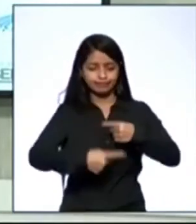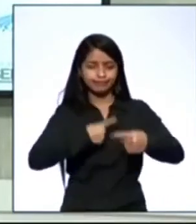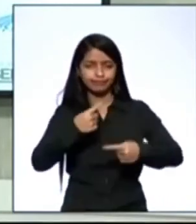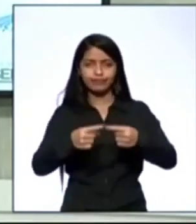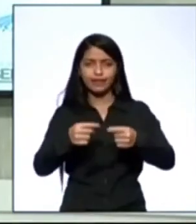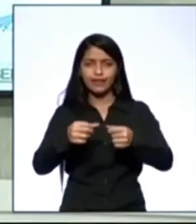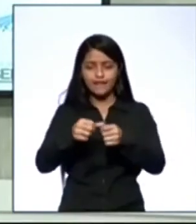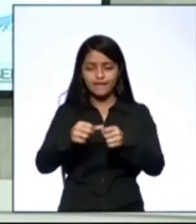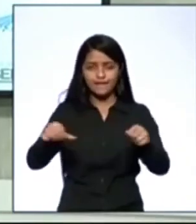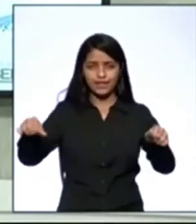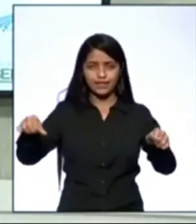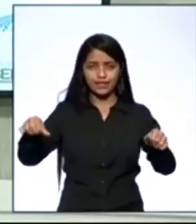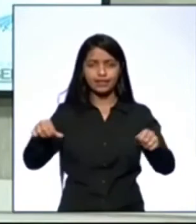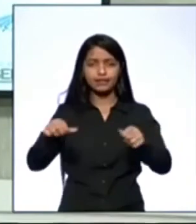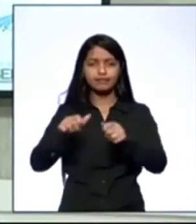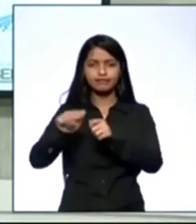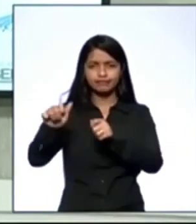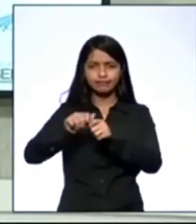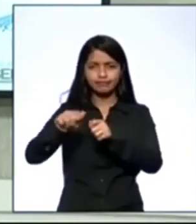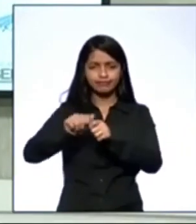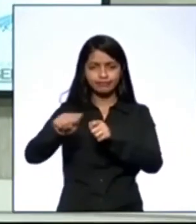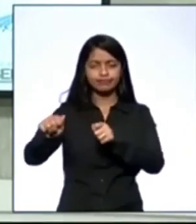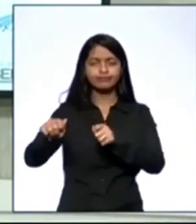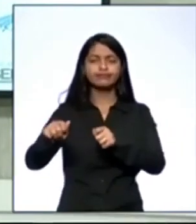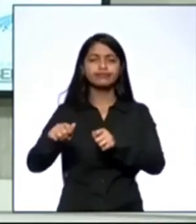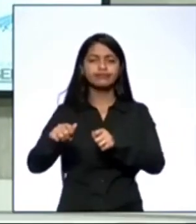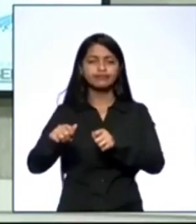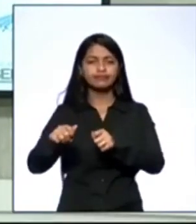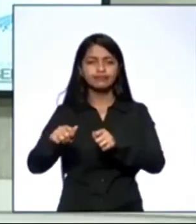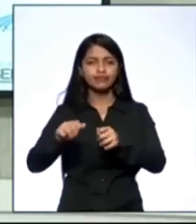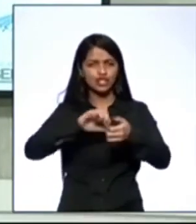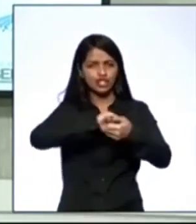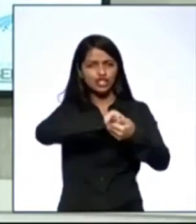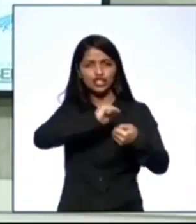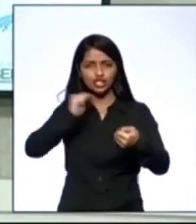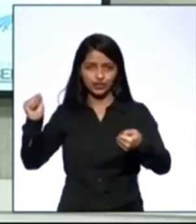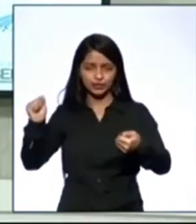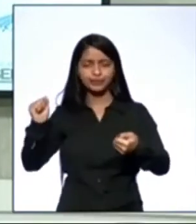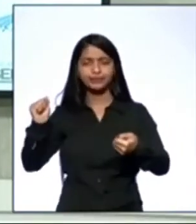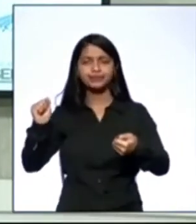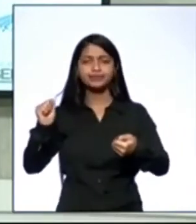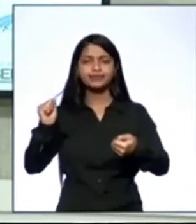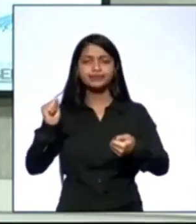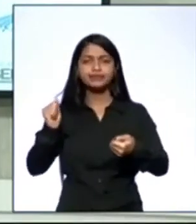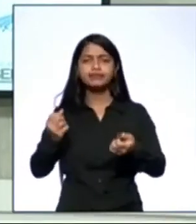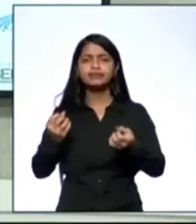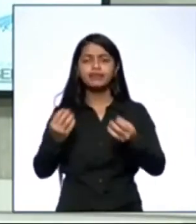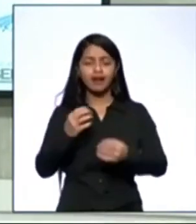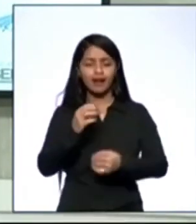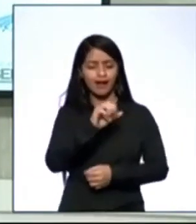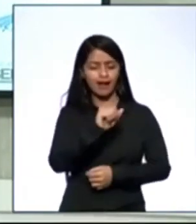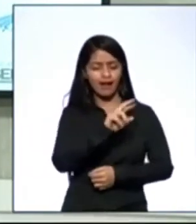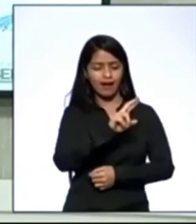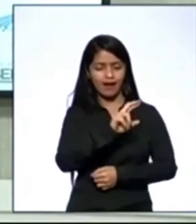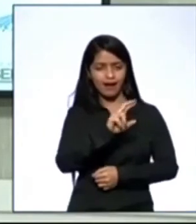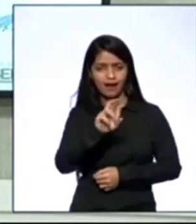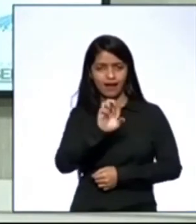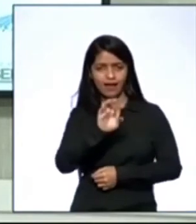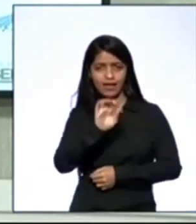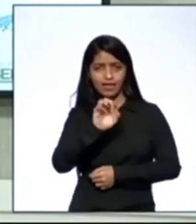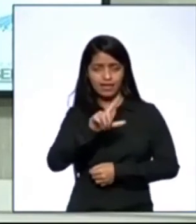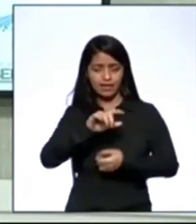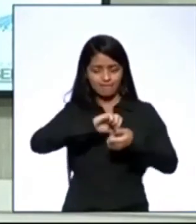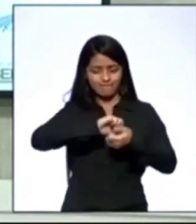Você descasca a pontinha, pega pela unha e tira. Para que o carretel desenrole,